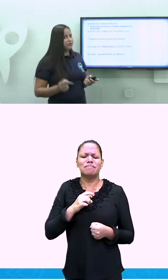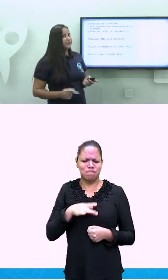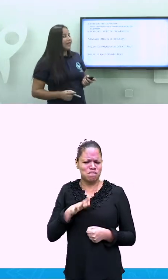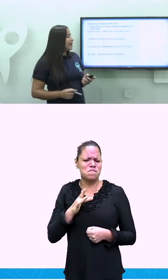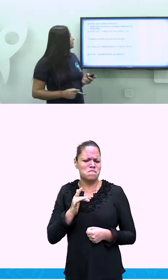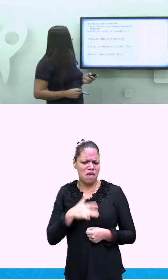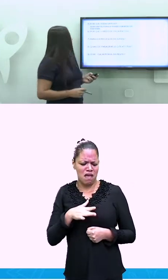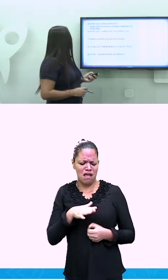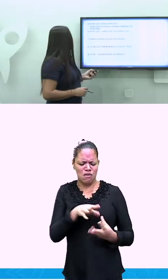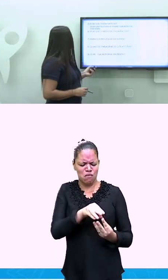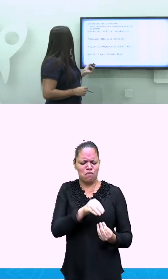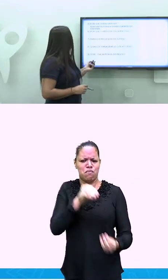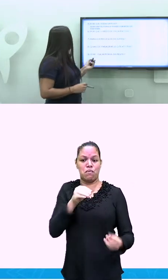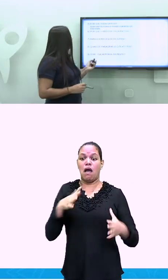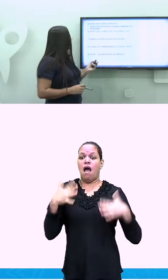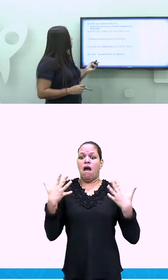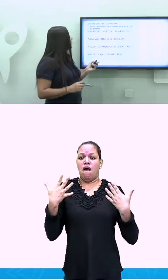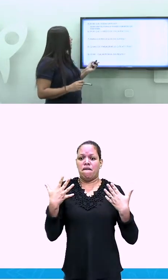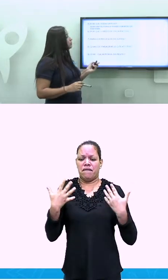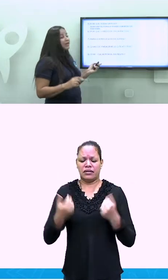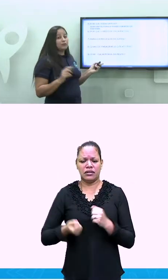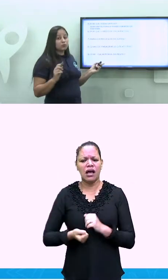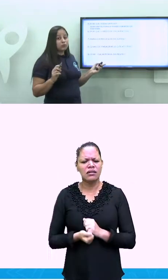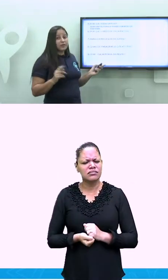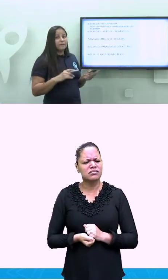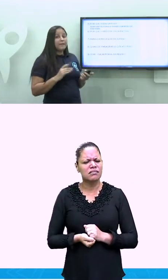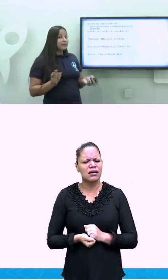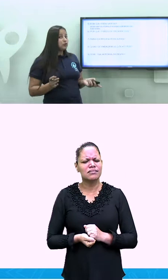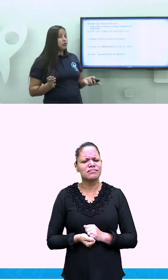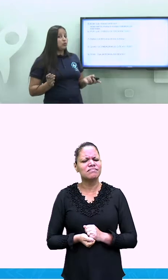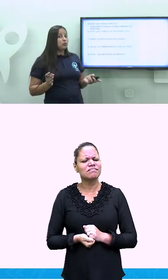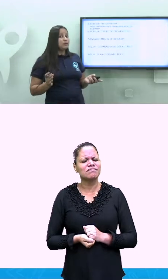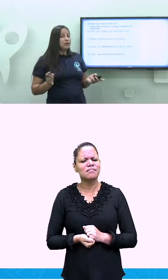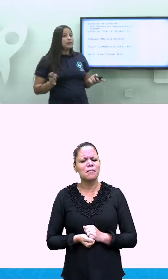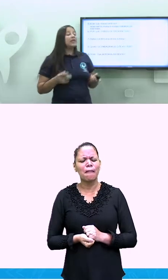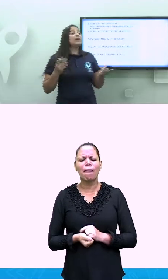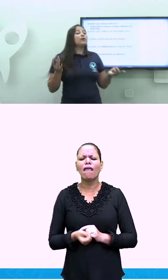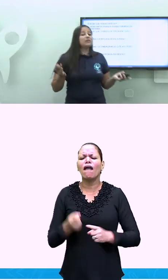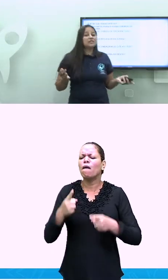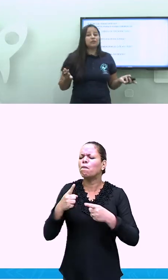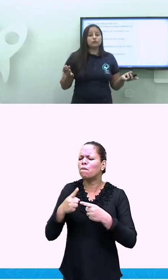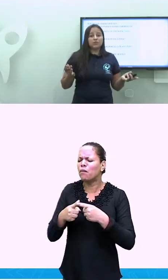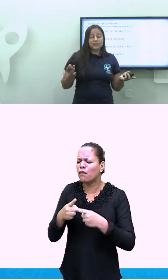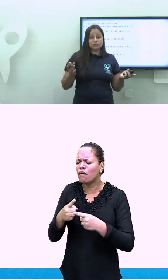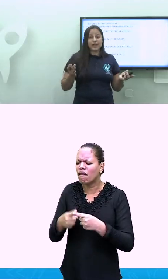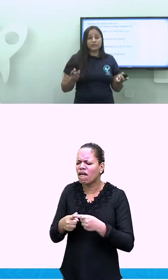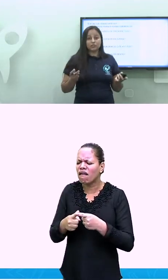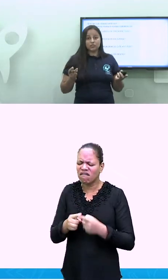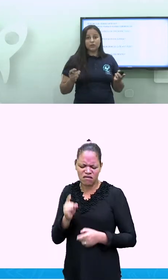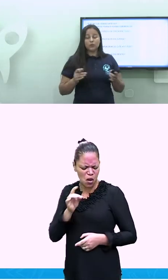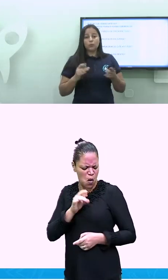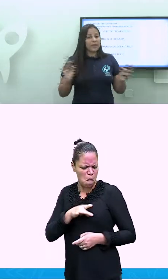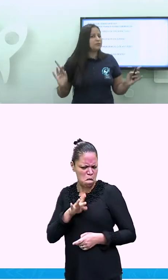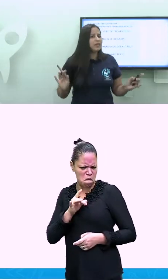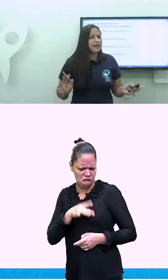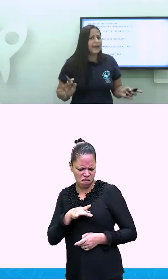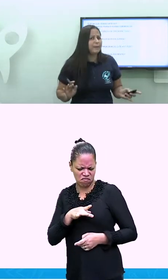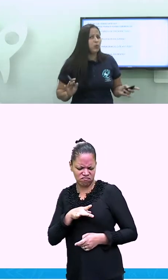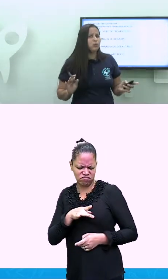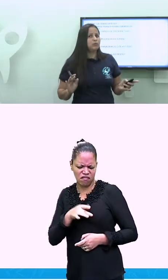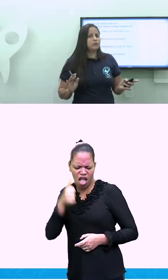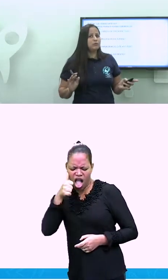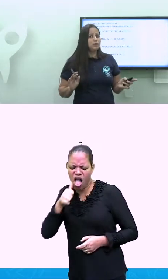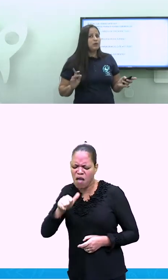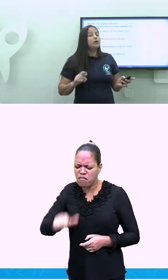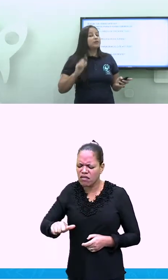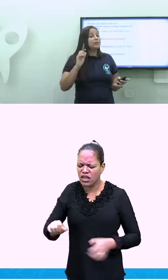do fantasma. Por que o medo da Duda passou? O que aconteceu no texto lá que a gente leu? Que o medo dela